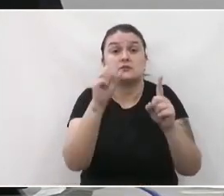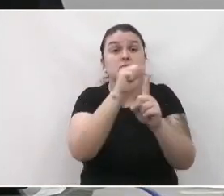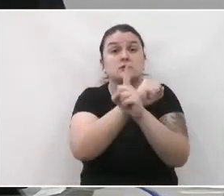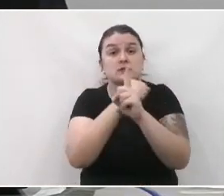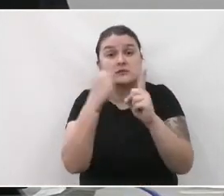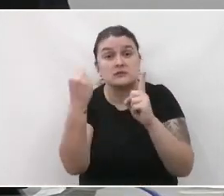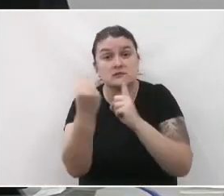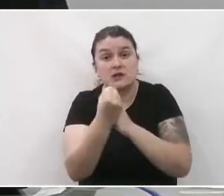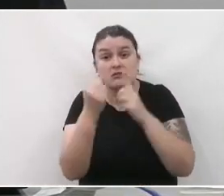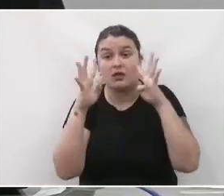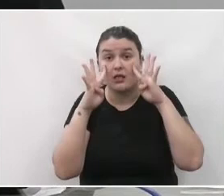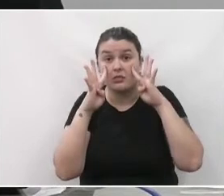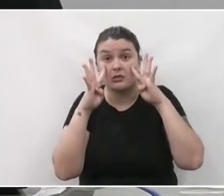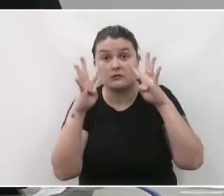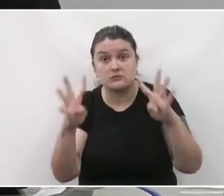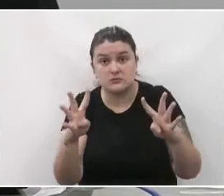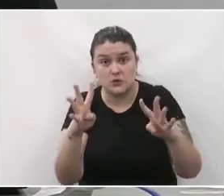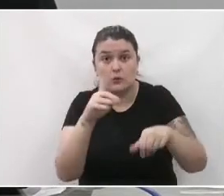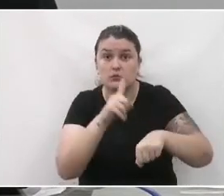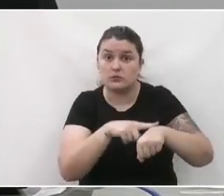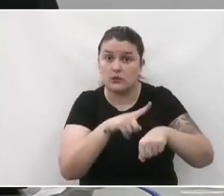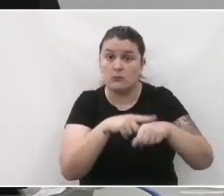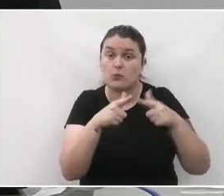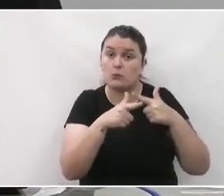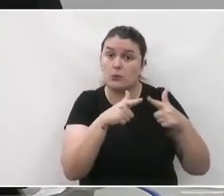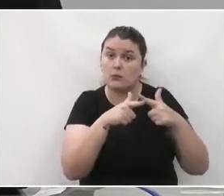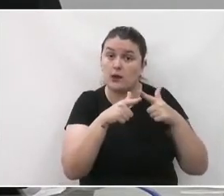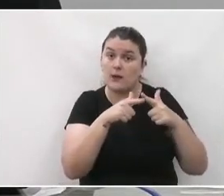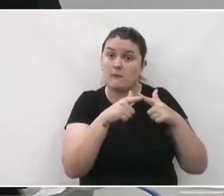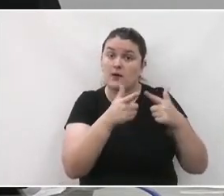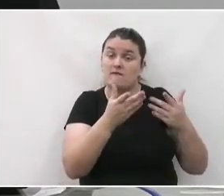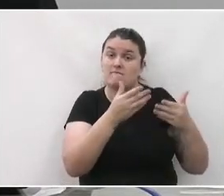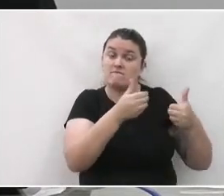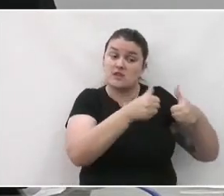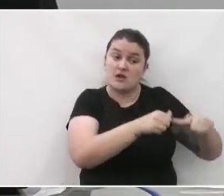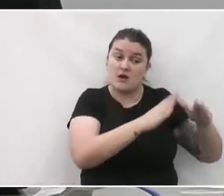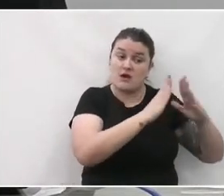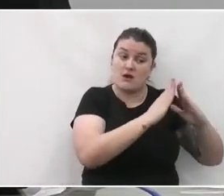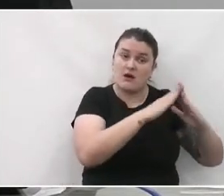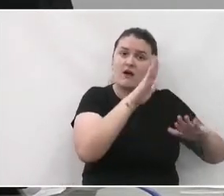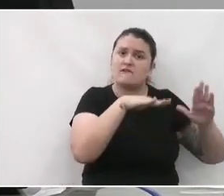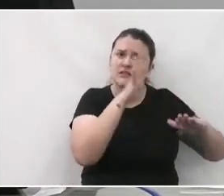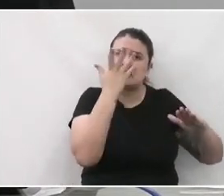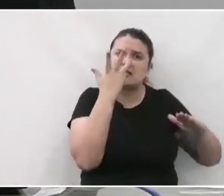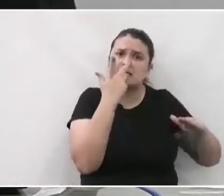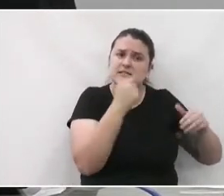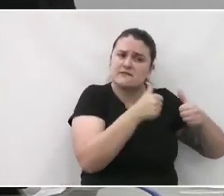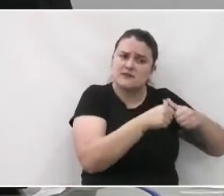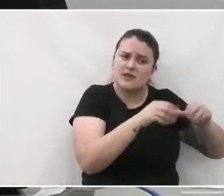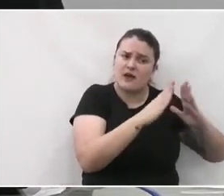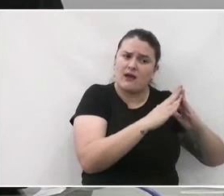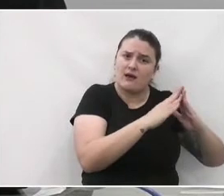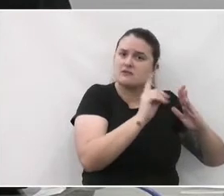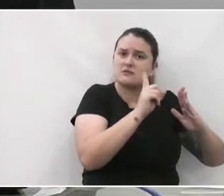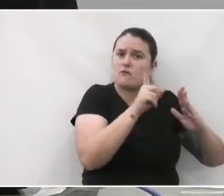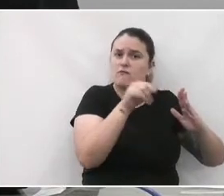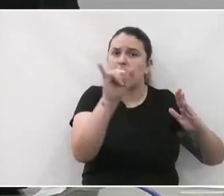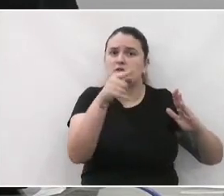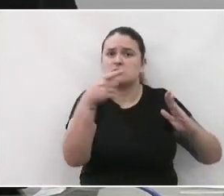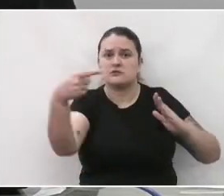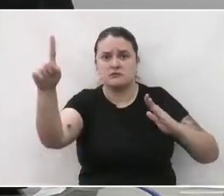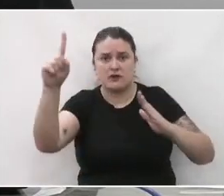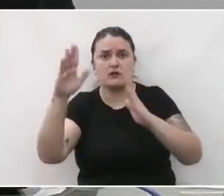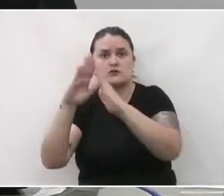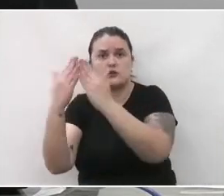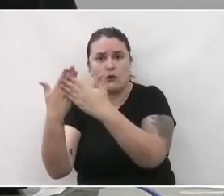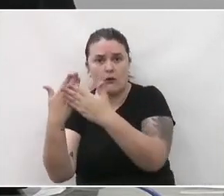mais antenada a esse momento de isolamento social. As crianças acabam ficando mais em casa, não vão para as escolas,